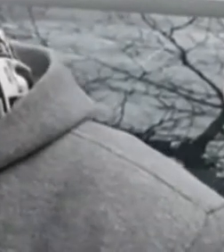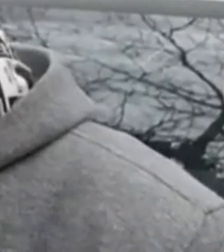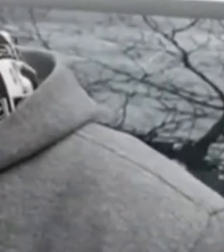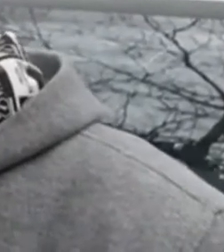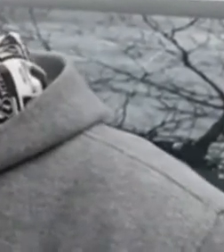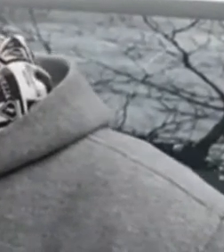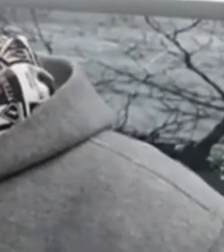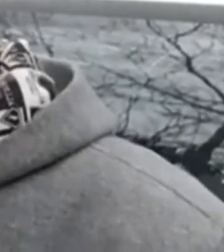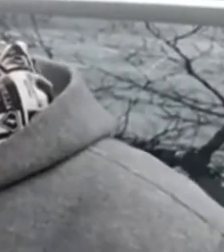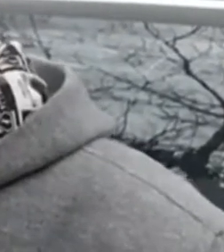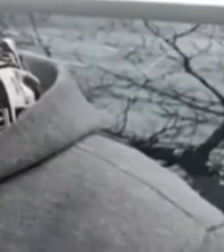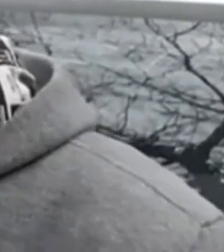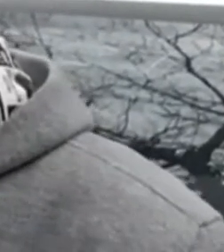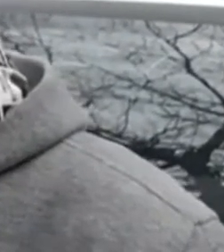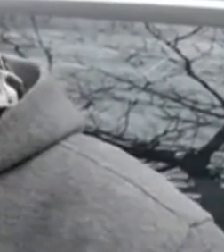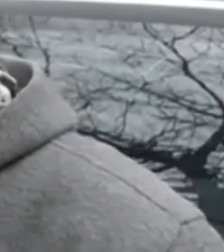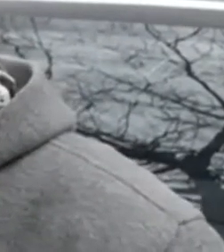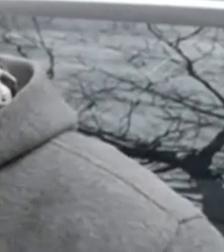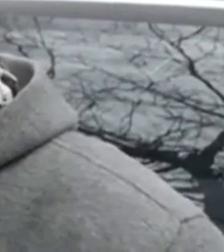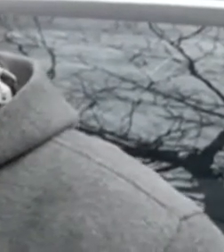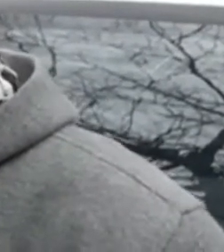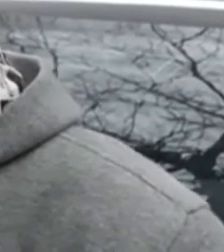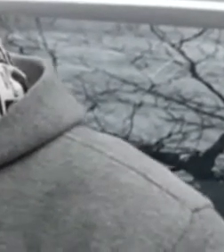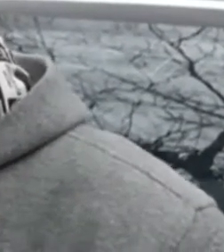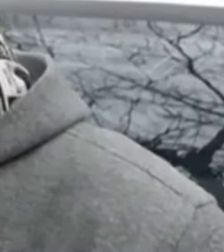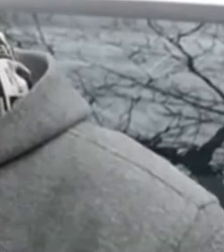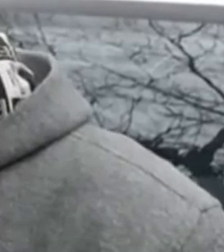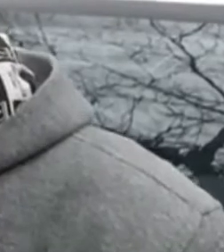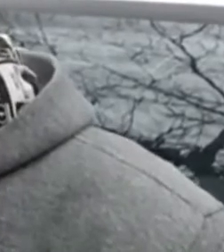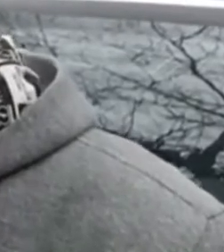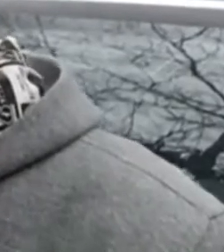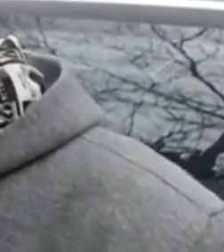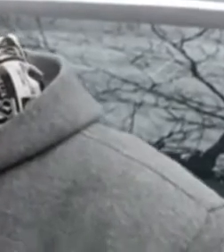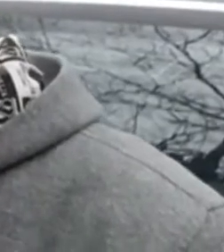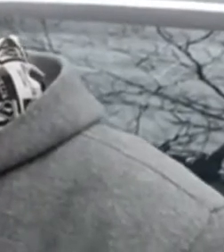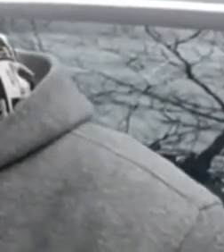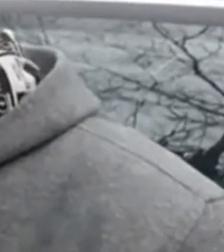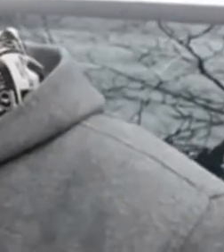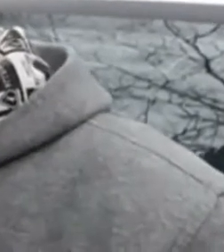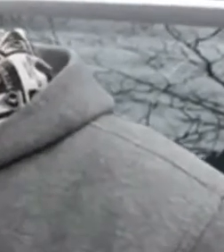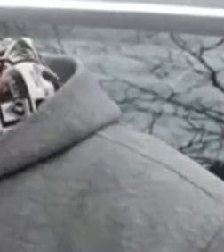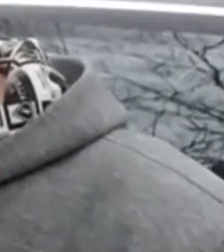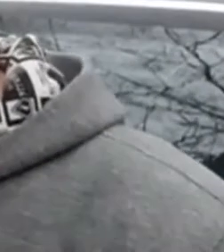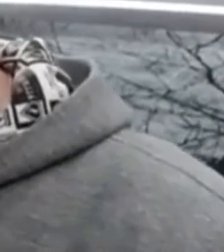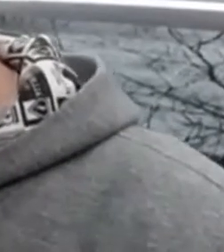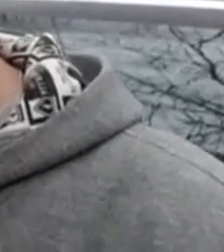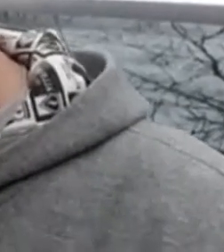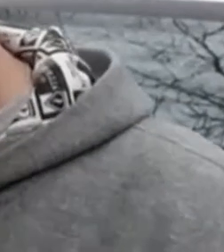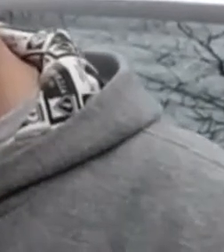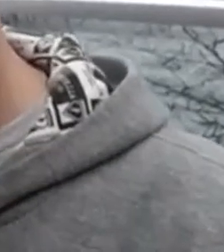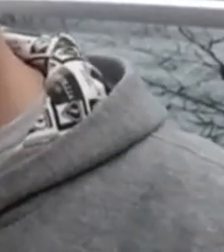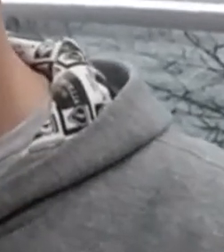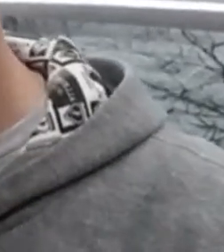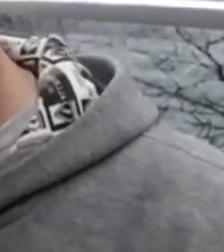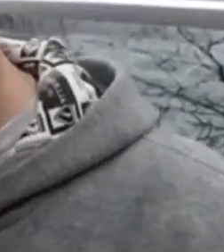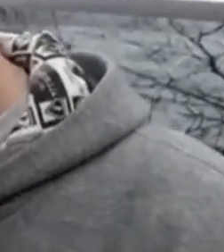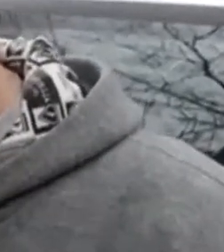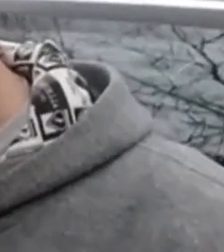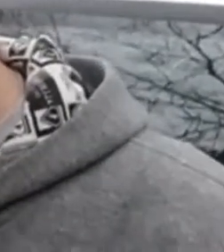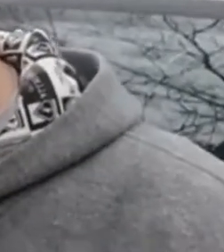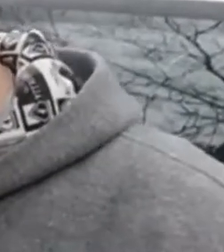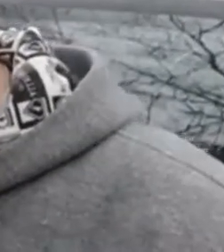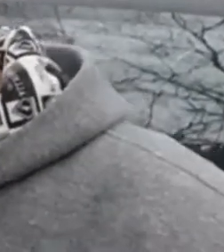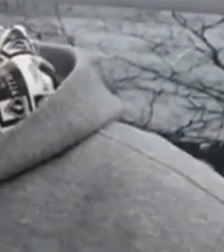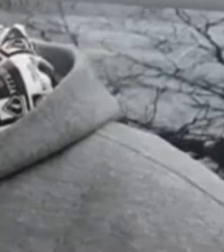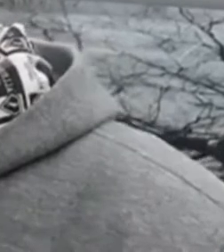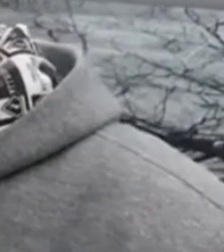Professor xingando alunos de lixo por votar no Bolsonaro. E esses professores, eles são de qual